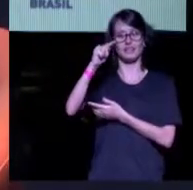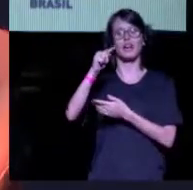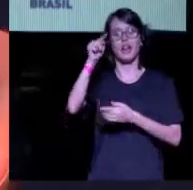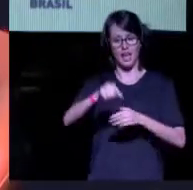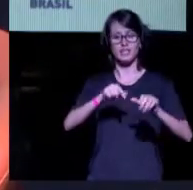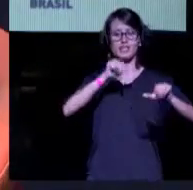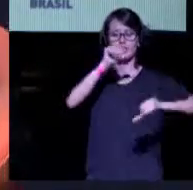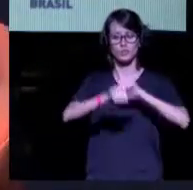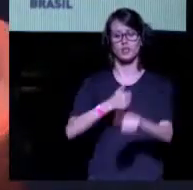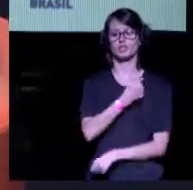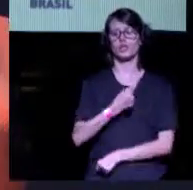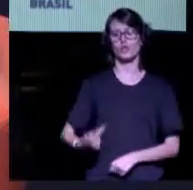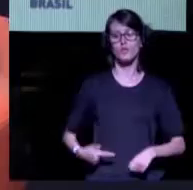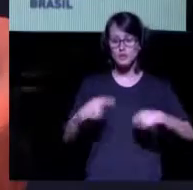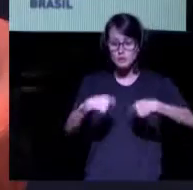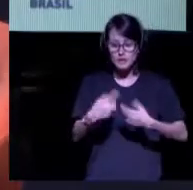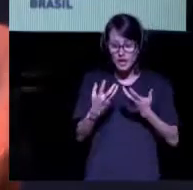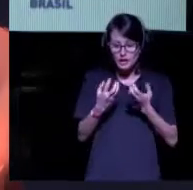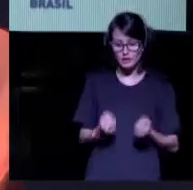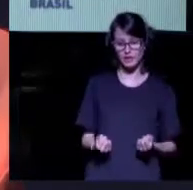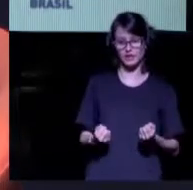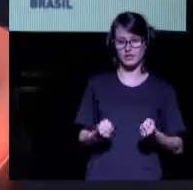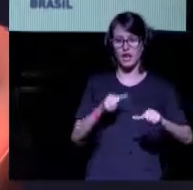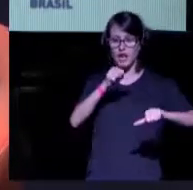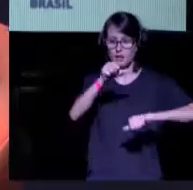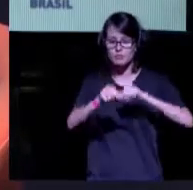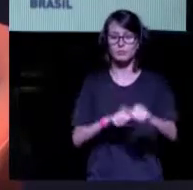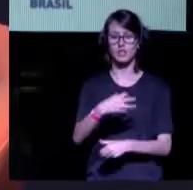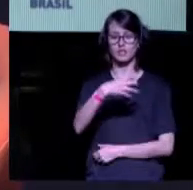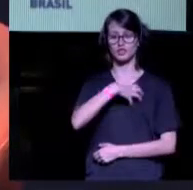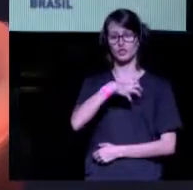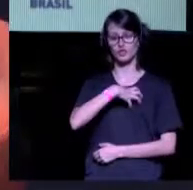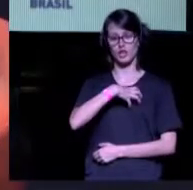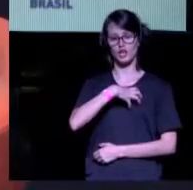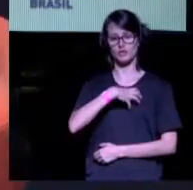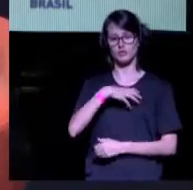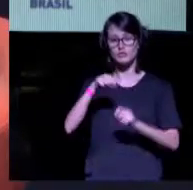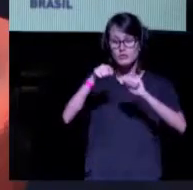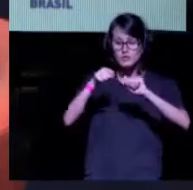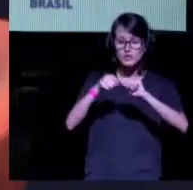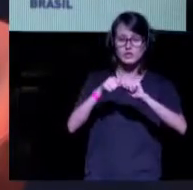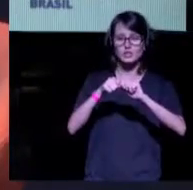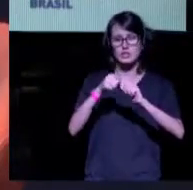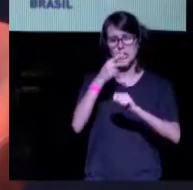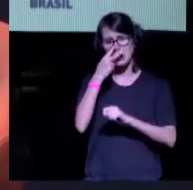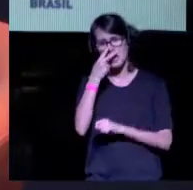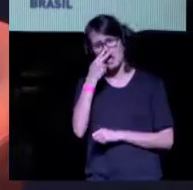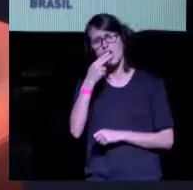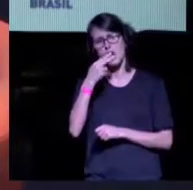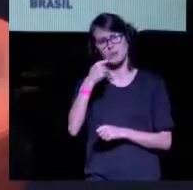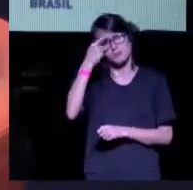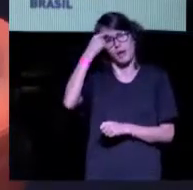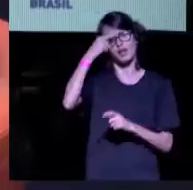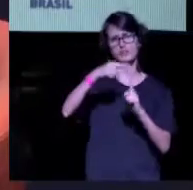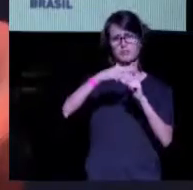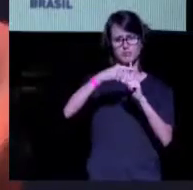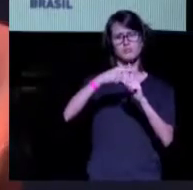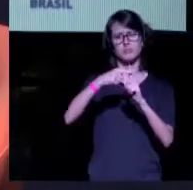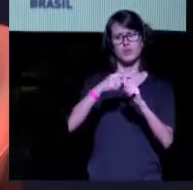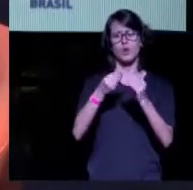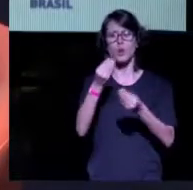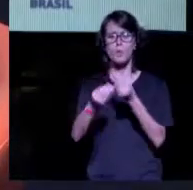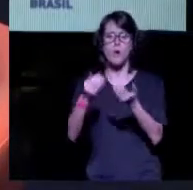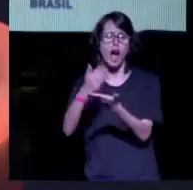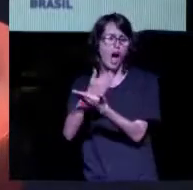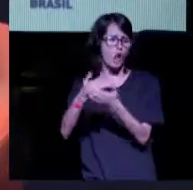de atitude em relação aos governos e acho sou eu sou bastante positivo da maneira como algumas cidades pelo mundo estão mudando a